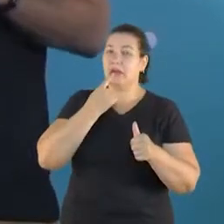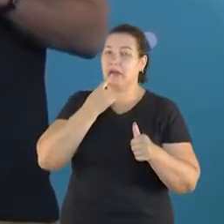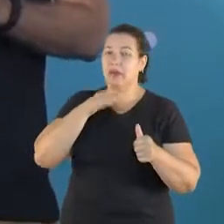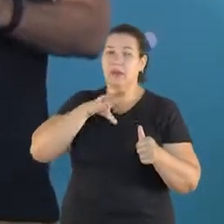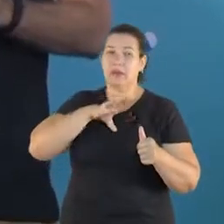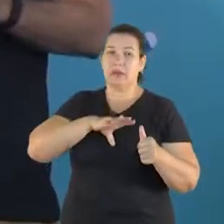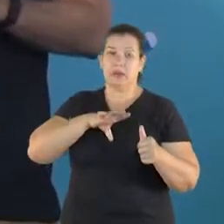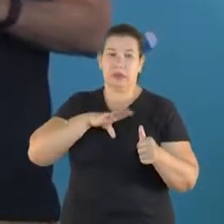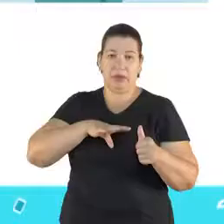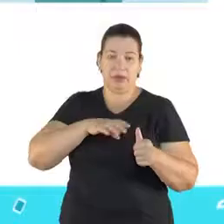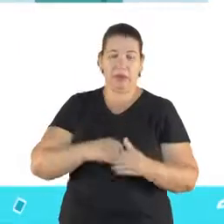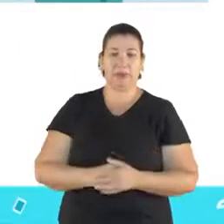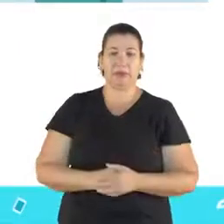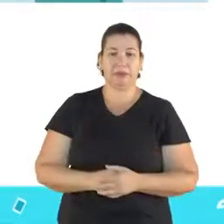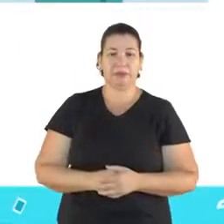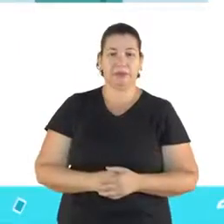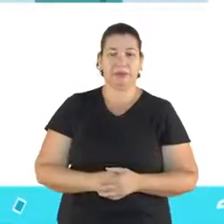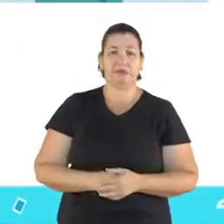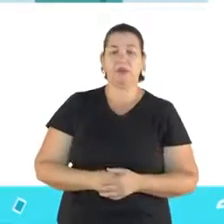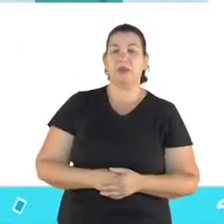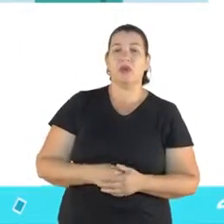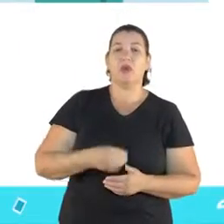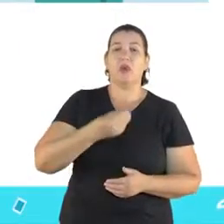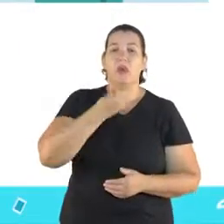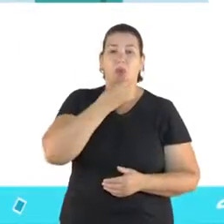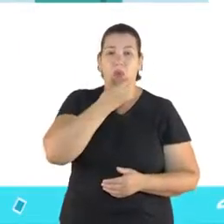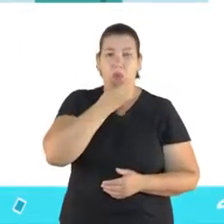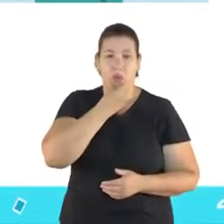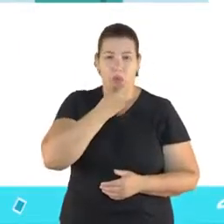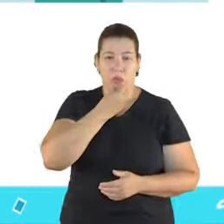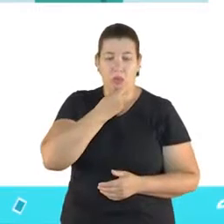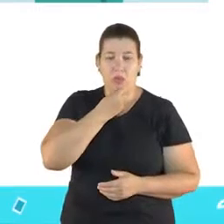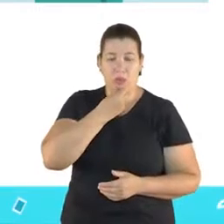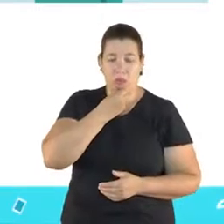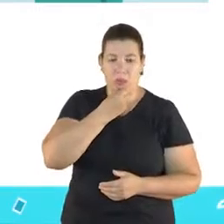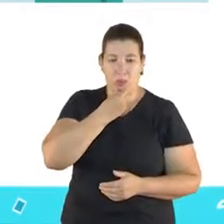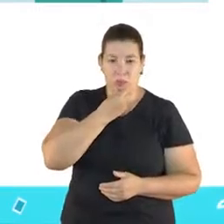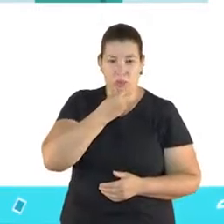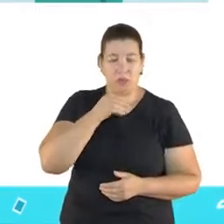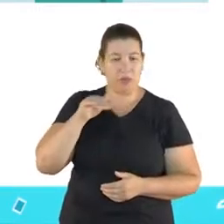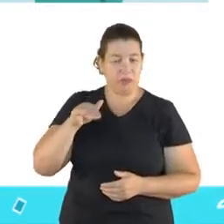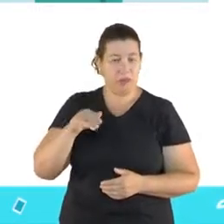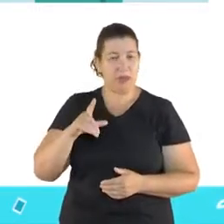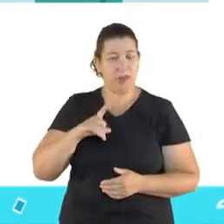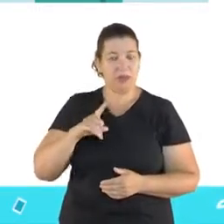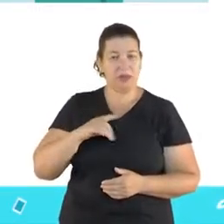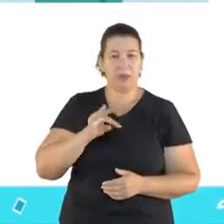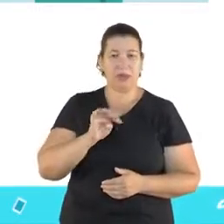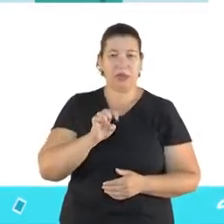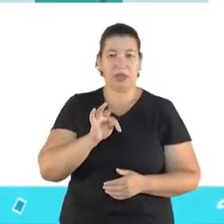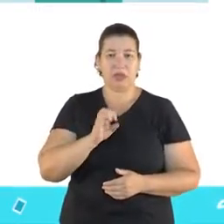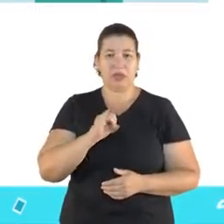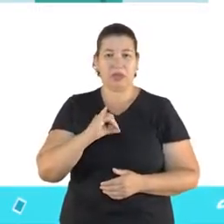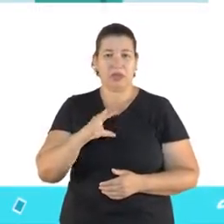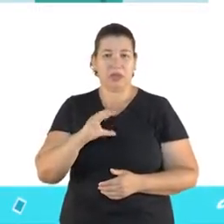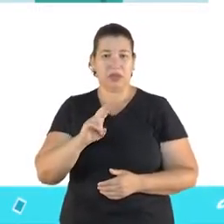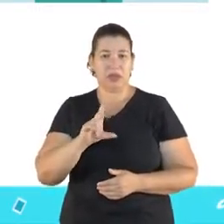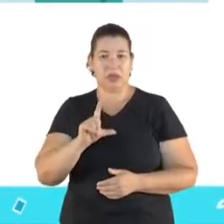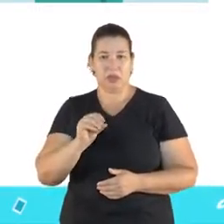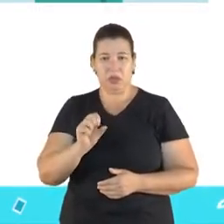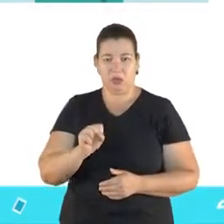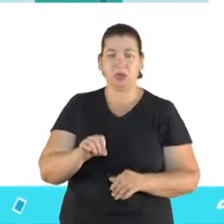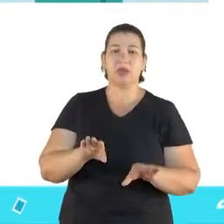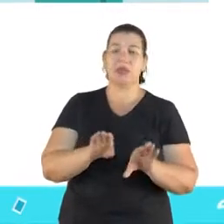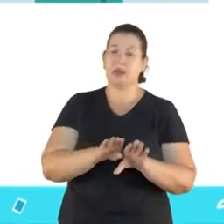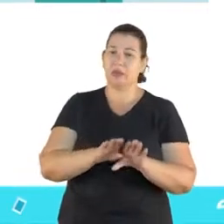primeira menstruação. Já as glândulas sexuais masculinas, elas que são os testículos, elas são responsáveis pela produção